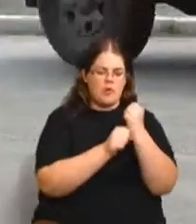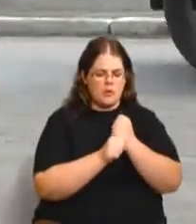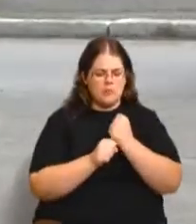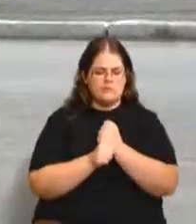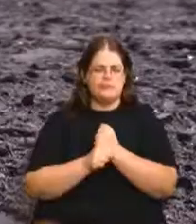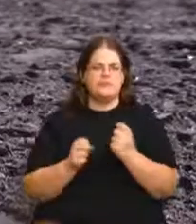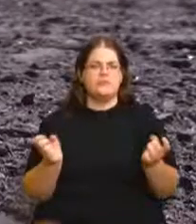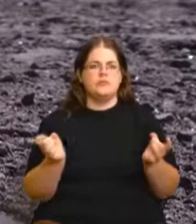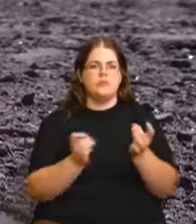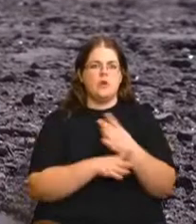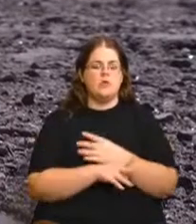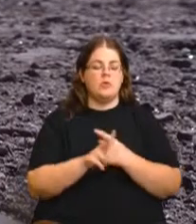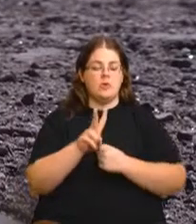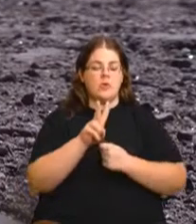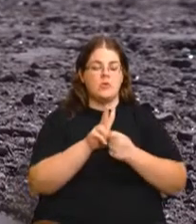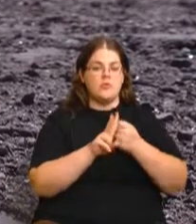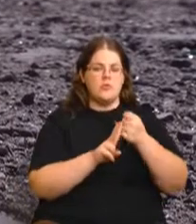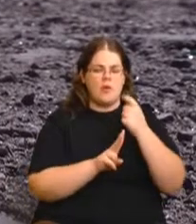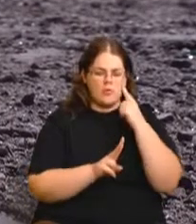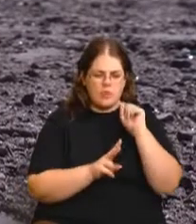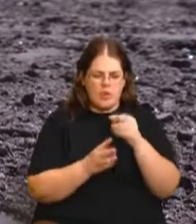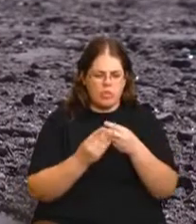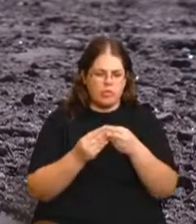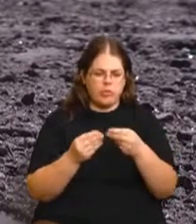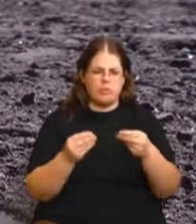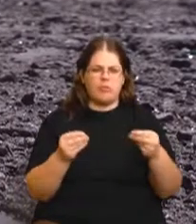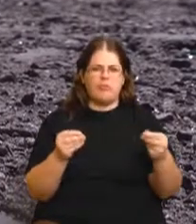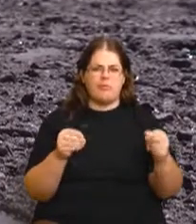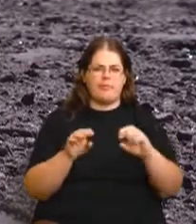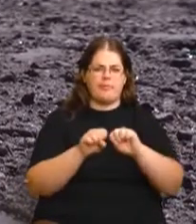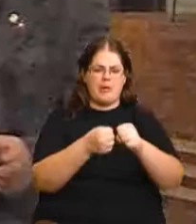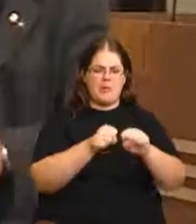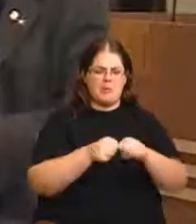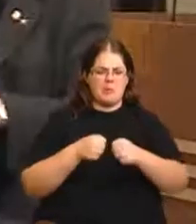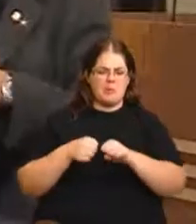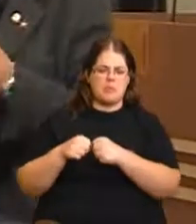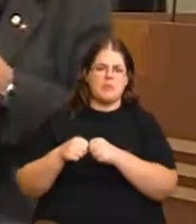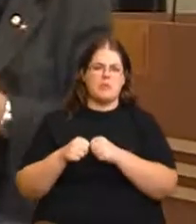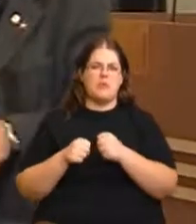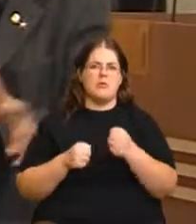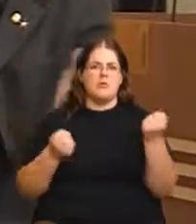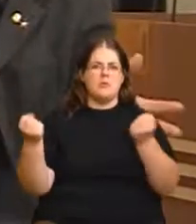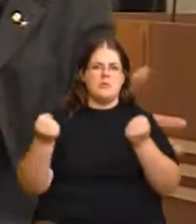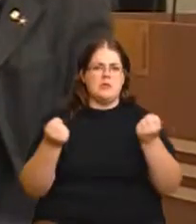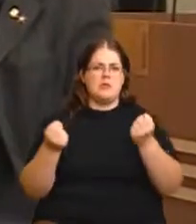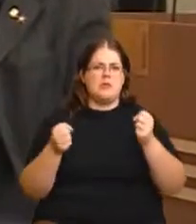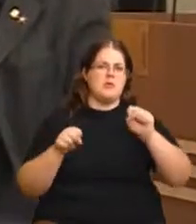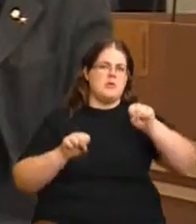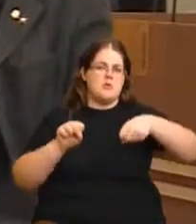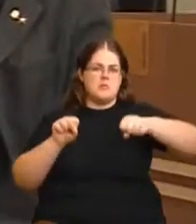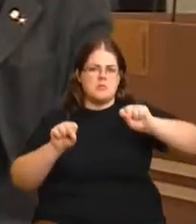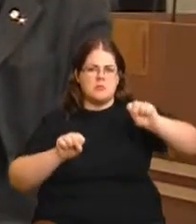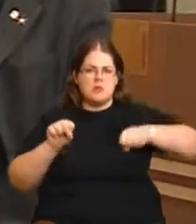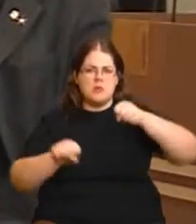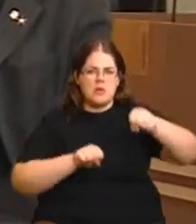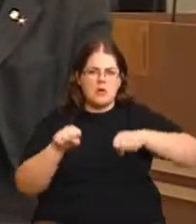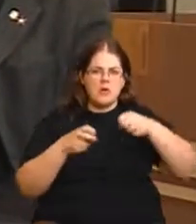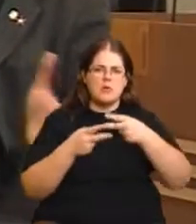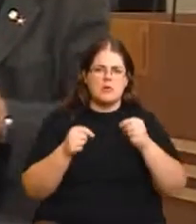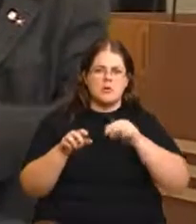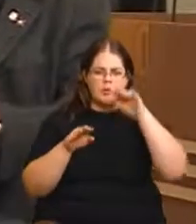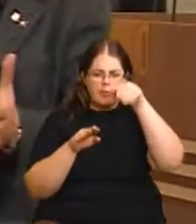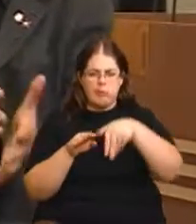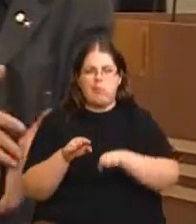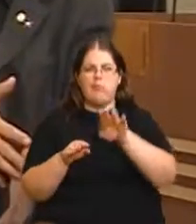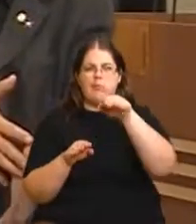obra feita, entregue 2 meses depois, em se esfarelar o asfalto, o fundamento de ciclovia, as pinturas todas apagadas. Então,